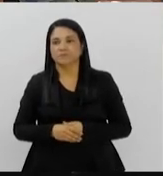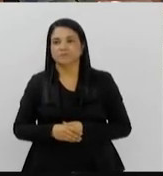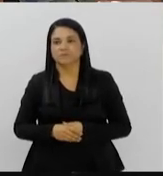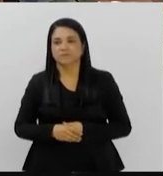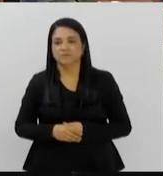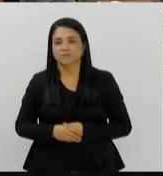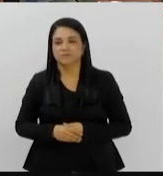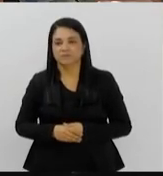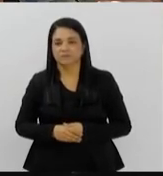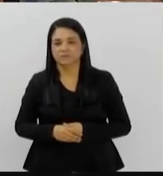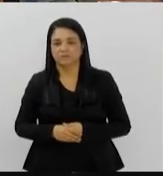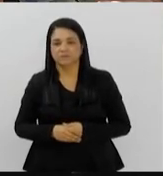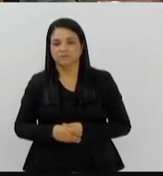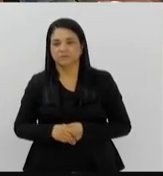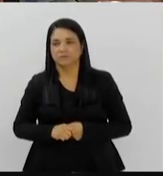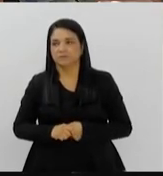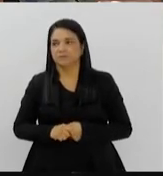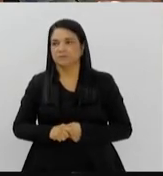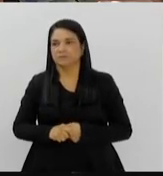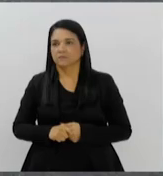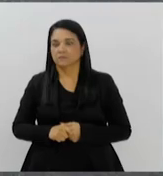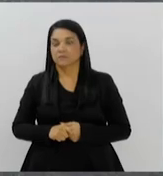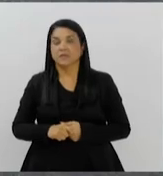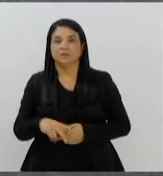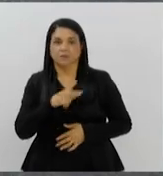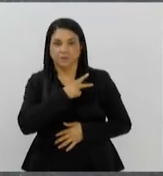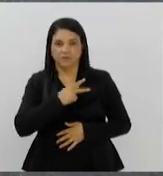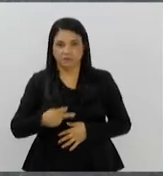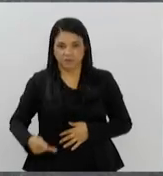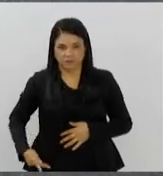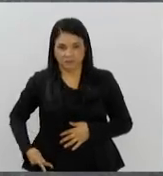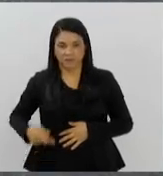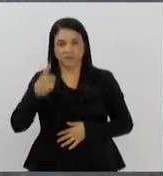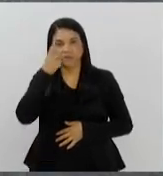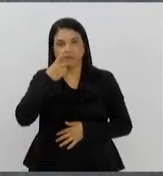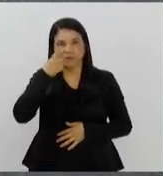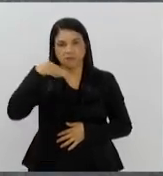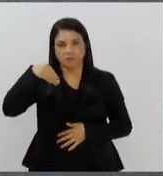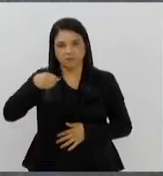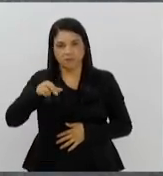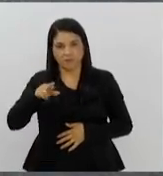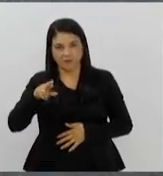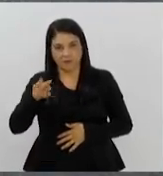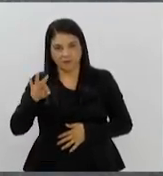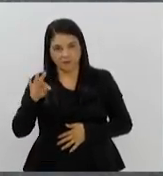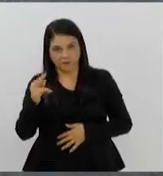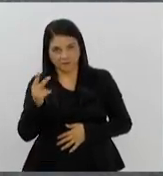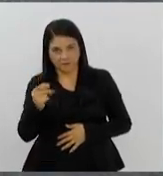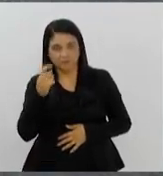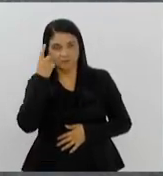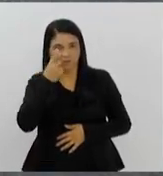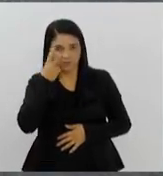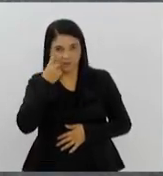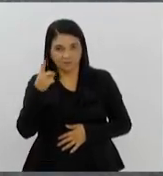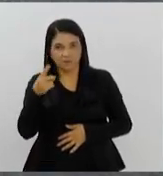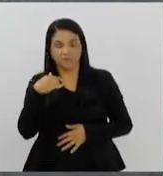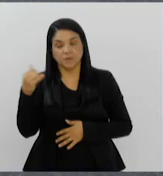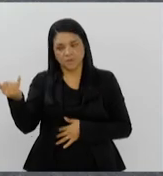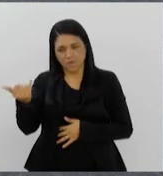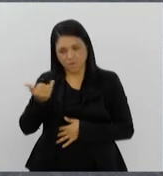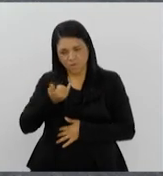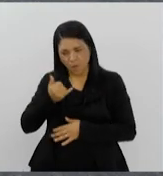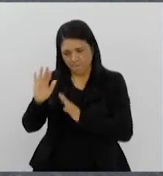Perdão. Obrigado, deputada Érica. Deputada Marta, por favor. Presidente, eu acabo de receber uma informação e fui conferir